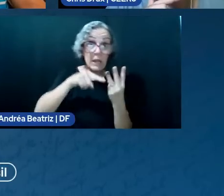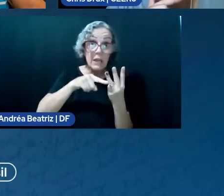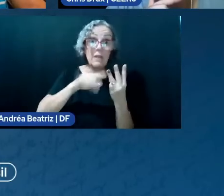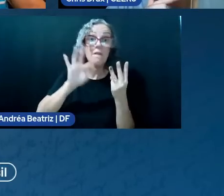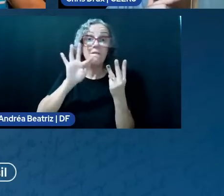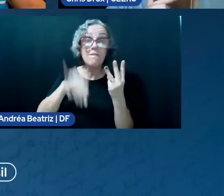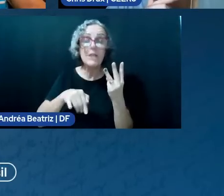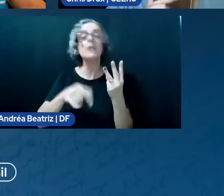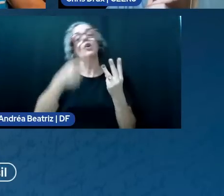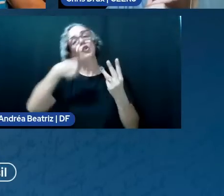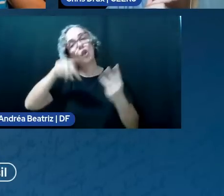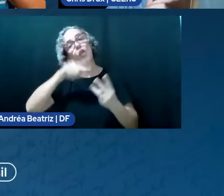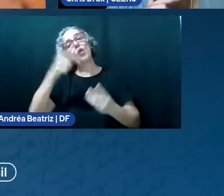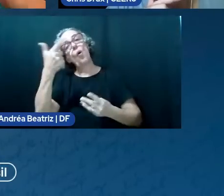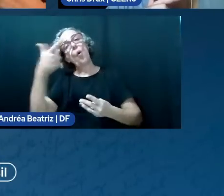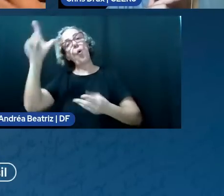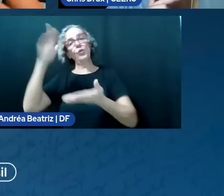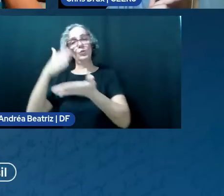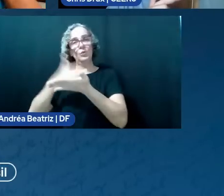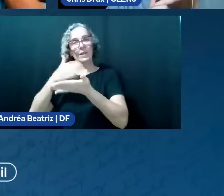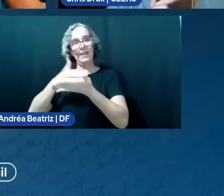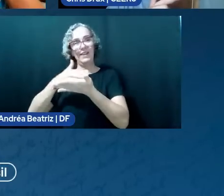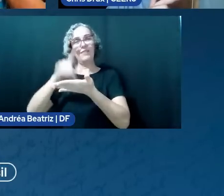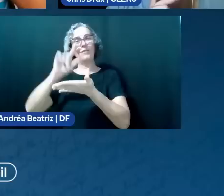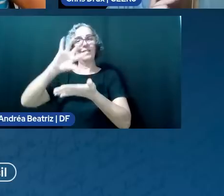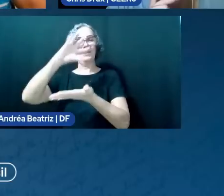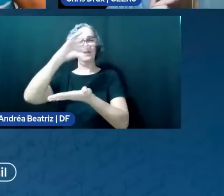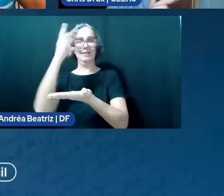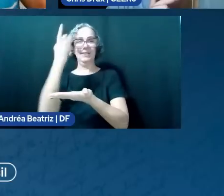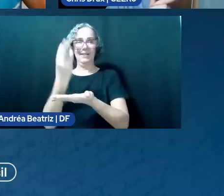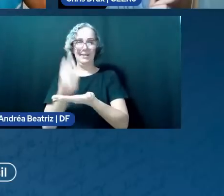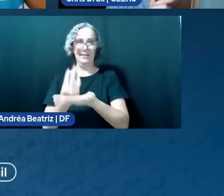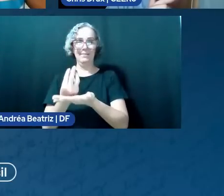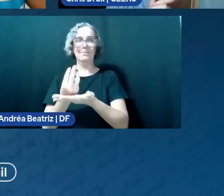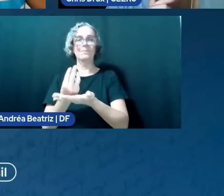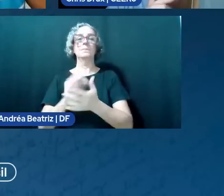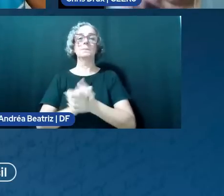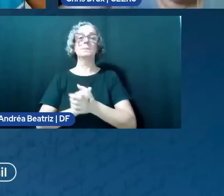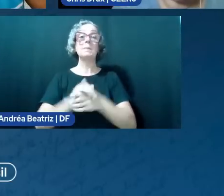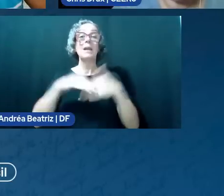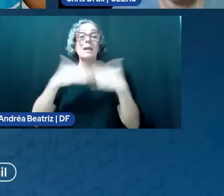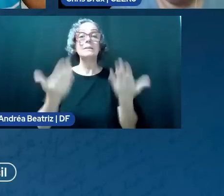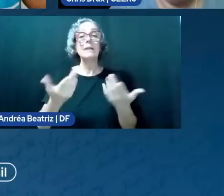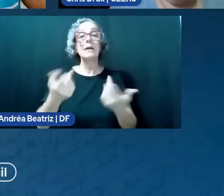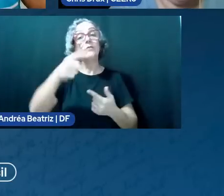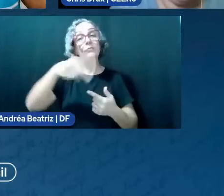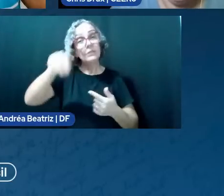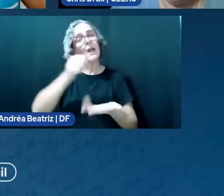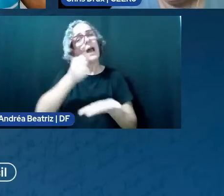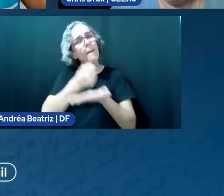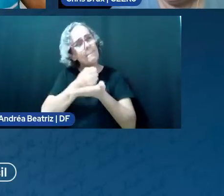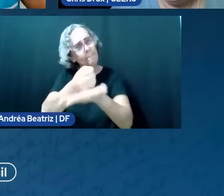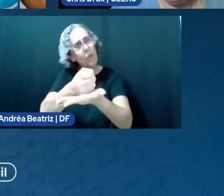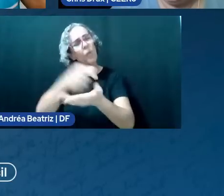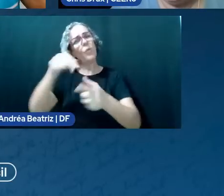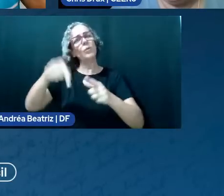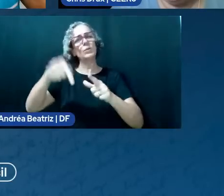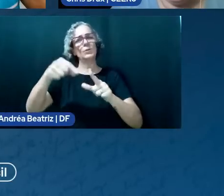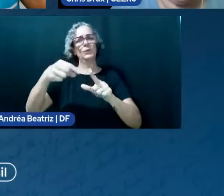eles. Apoie a FEBTV, ajude a manter este e outros estudos no ar